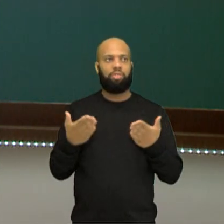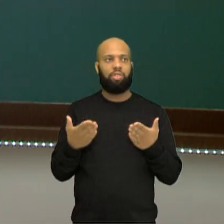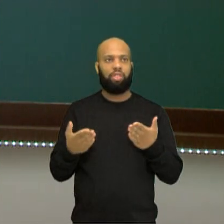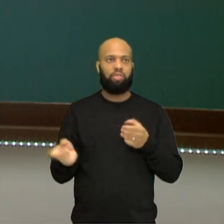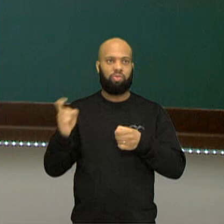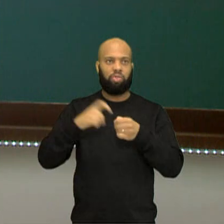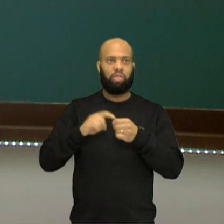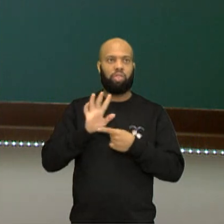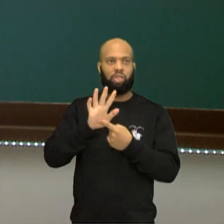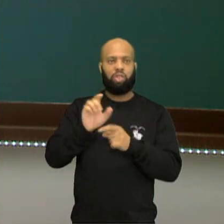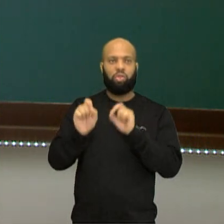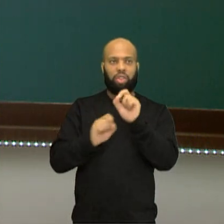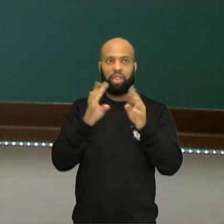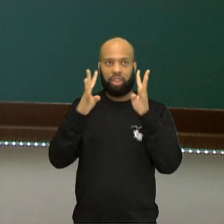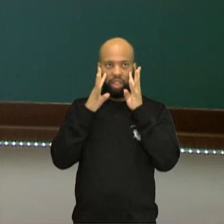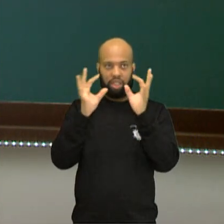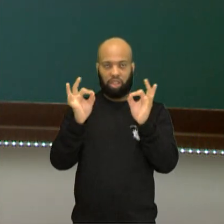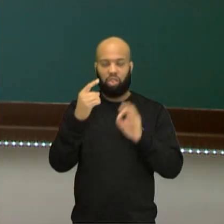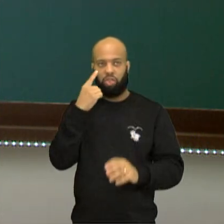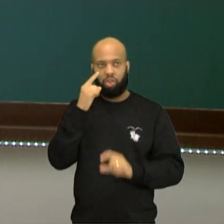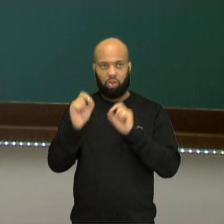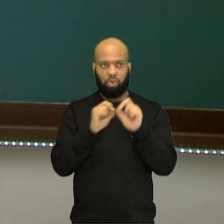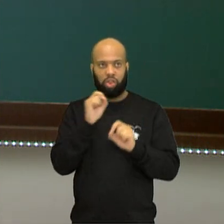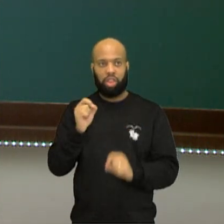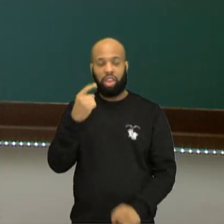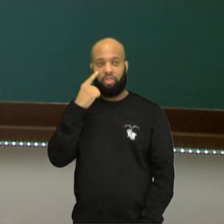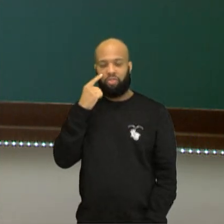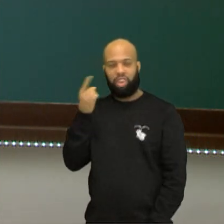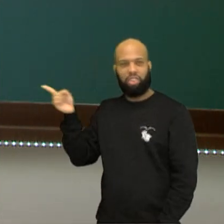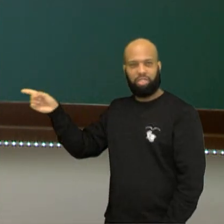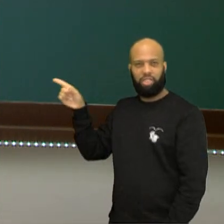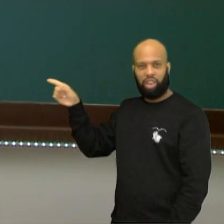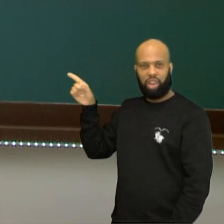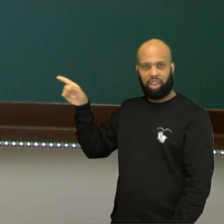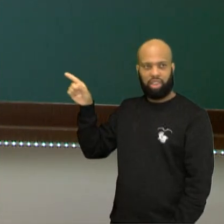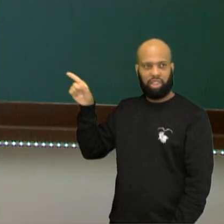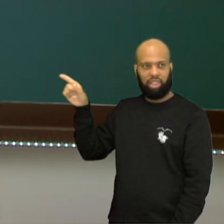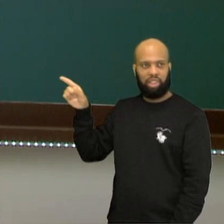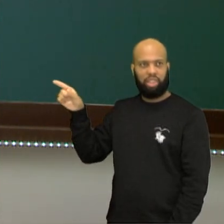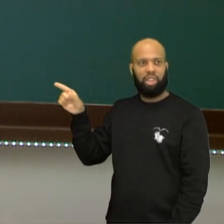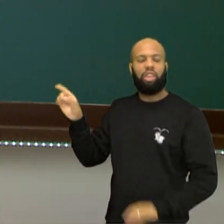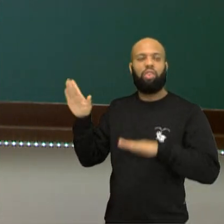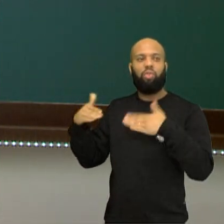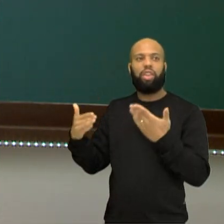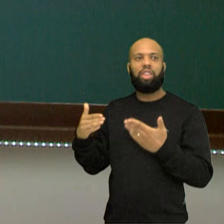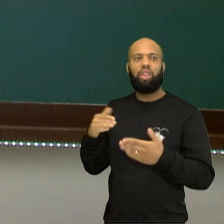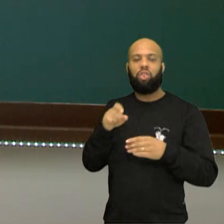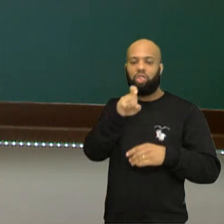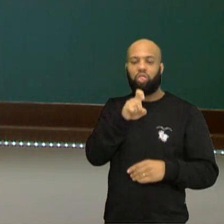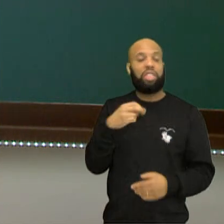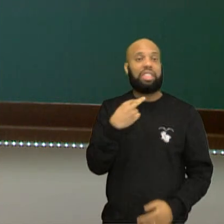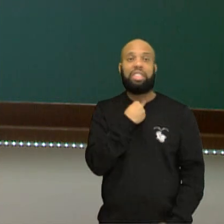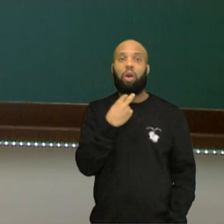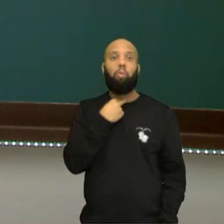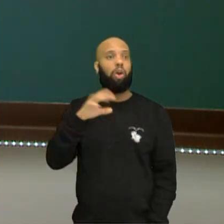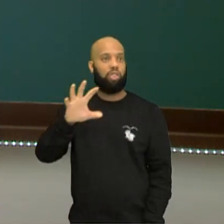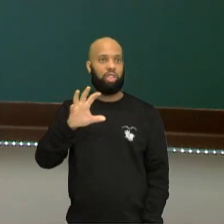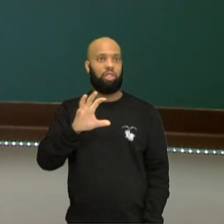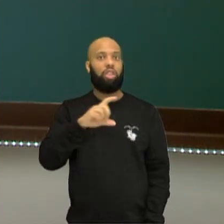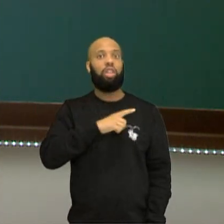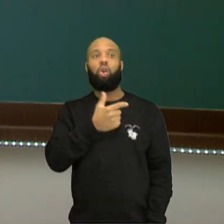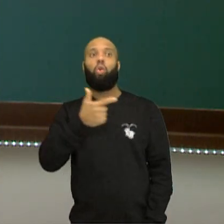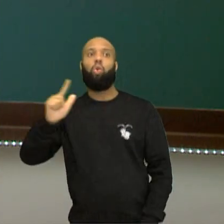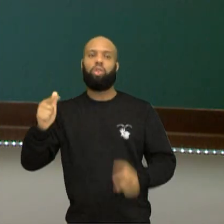só voltar um pouquinho só para chamar a atenção de vocês aqui. Aqui eu sei que o meu x não pode ser esse ângulo, não pode